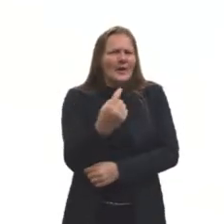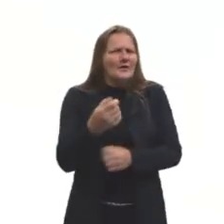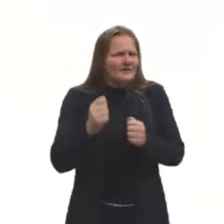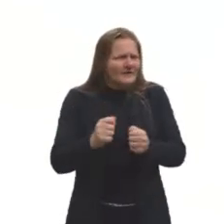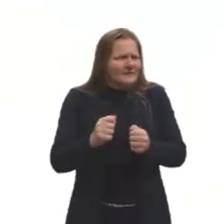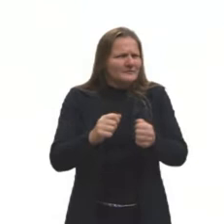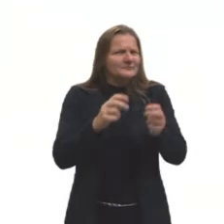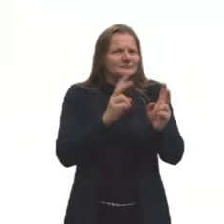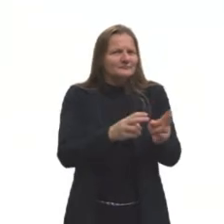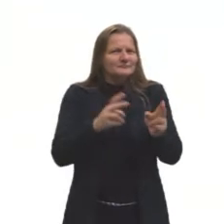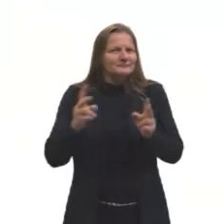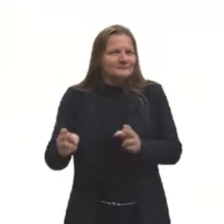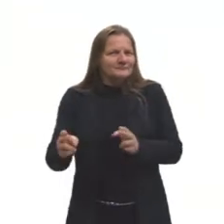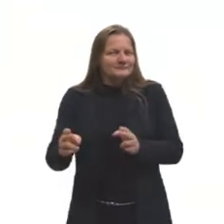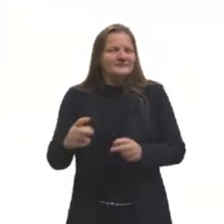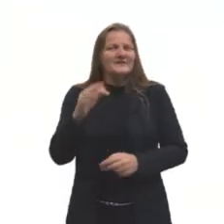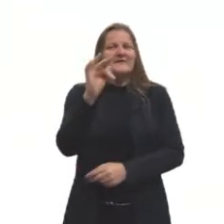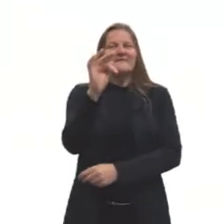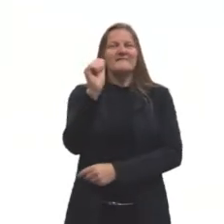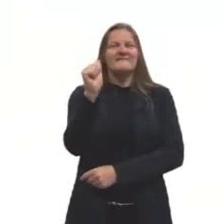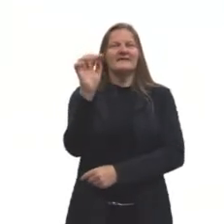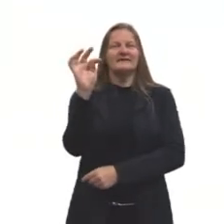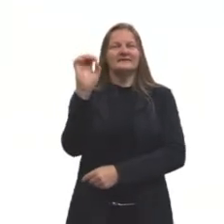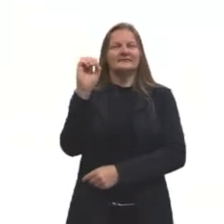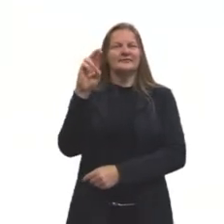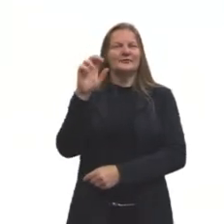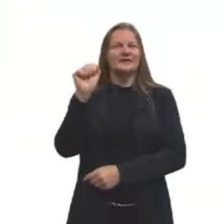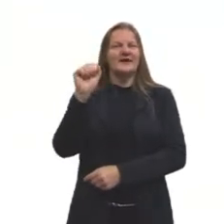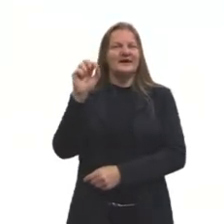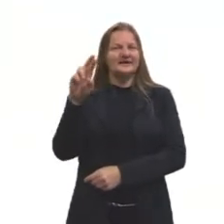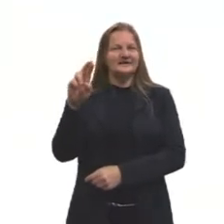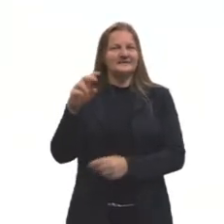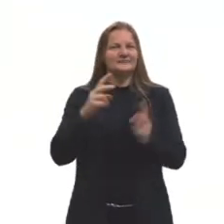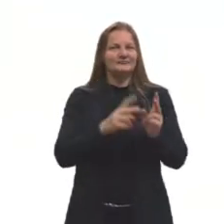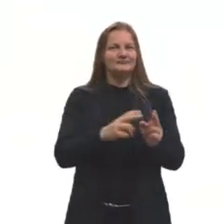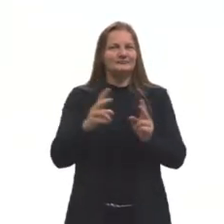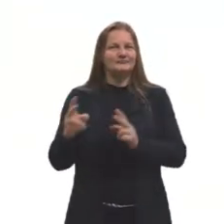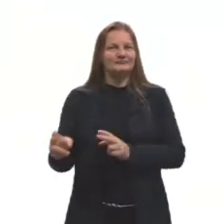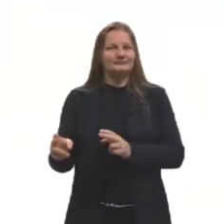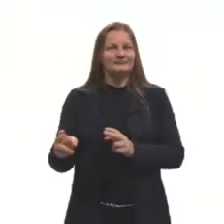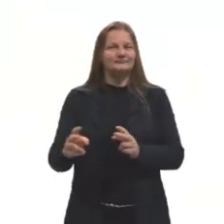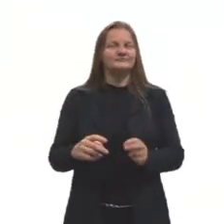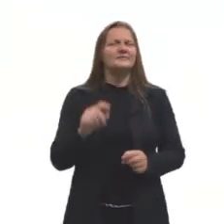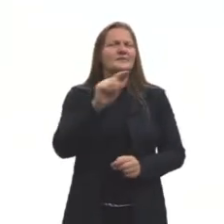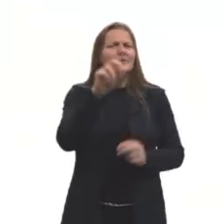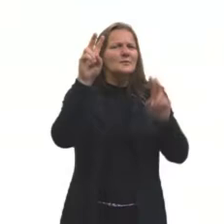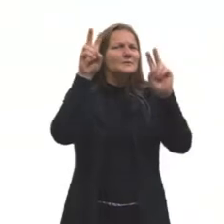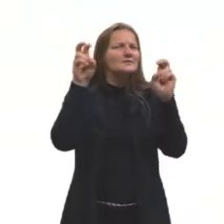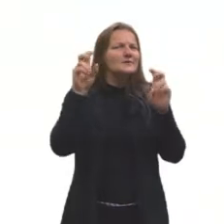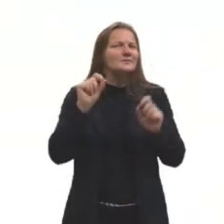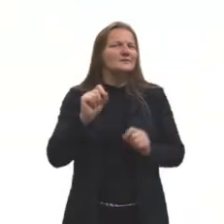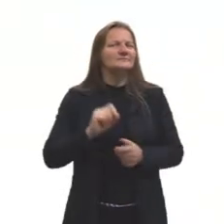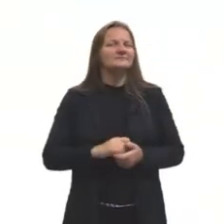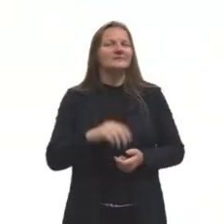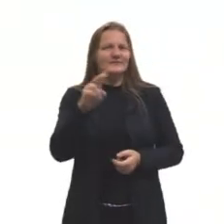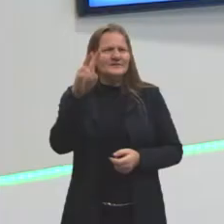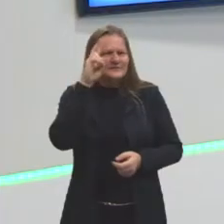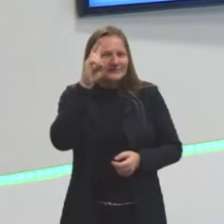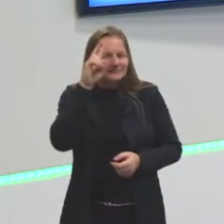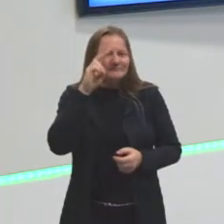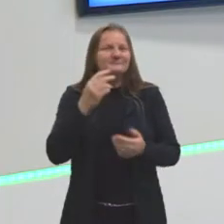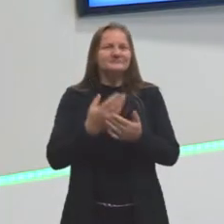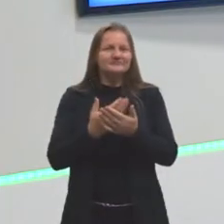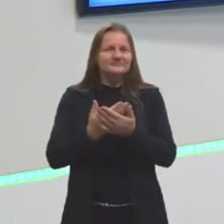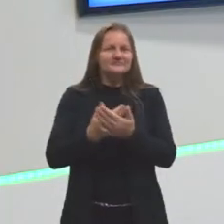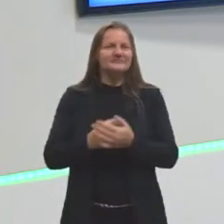faturar quero que vocês pensem aí um pouco sobre esse tema se vocês lembram de